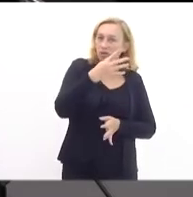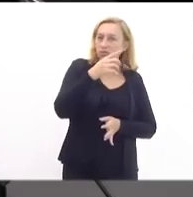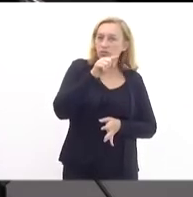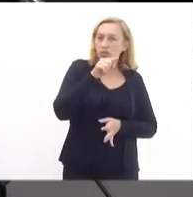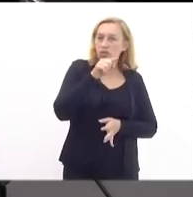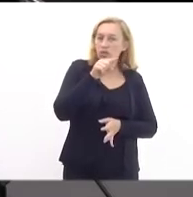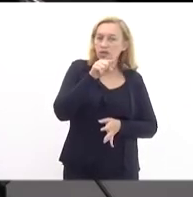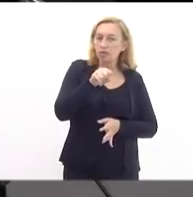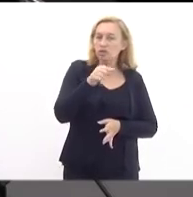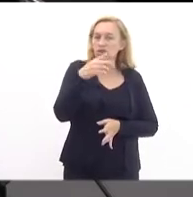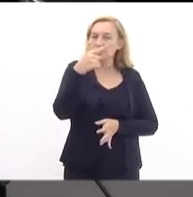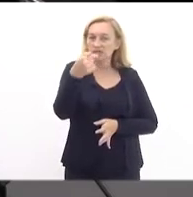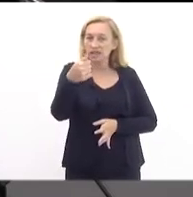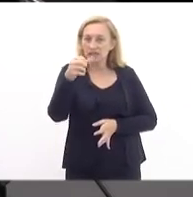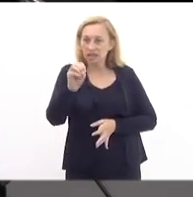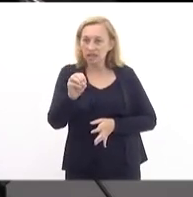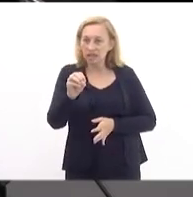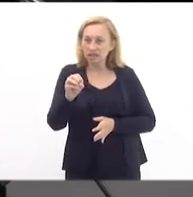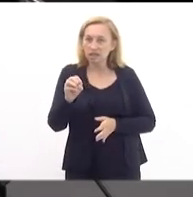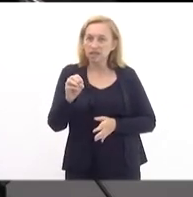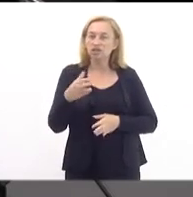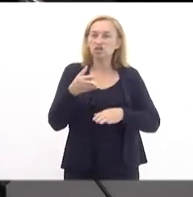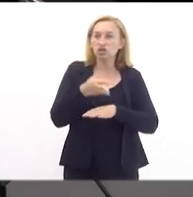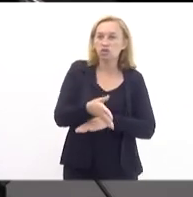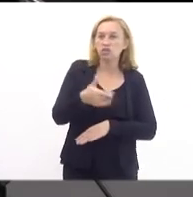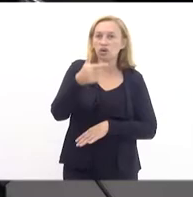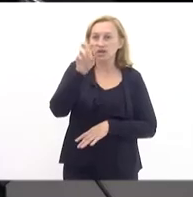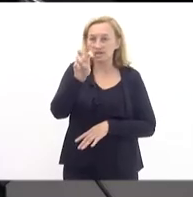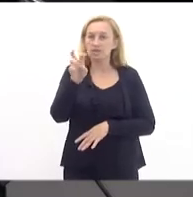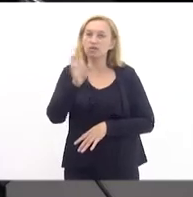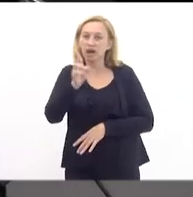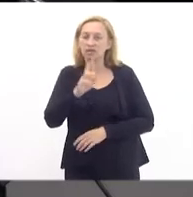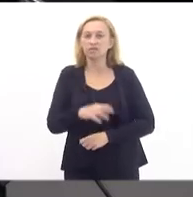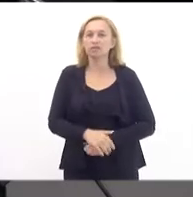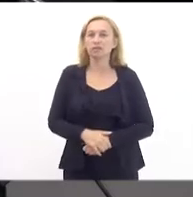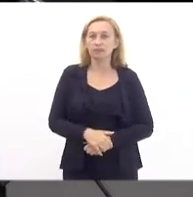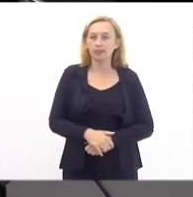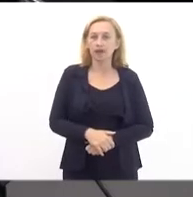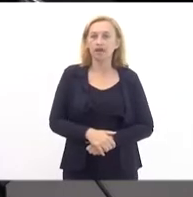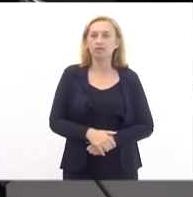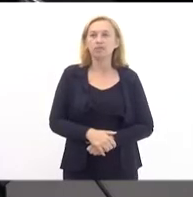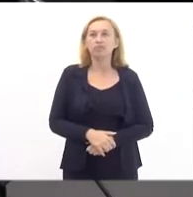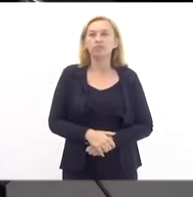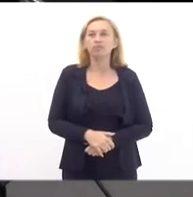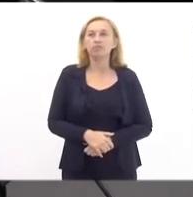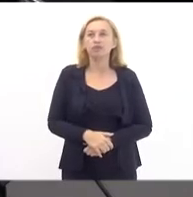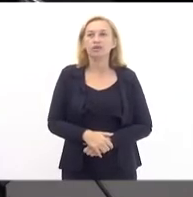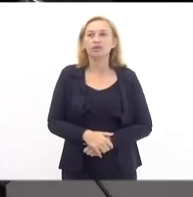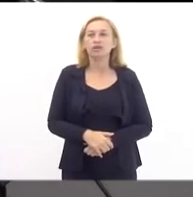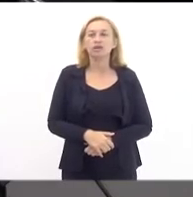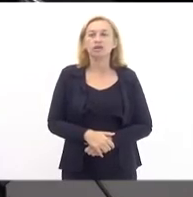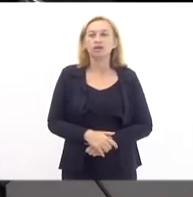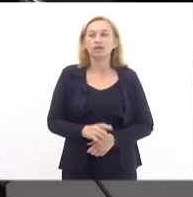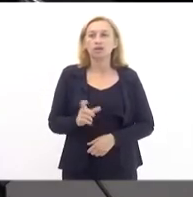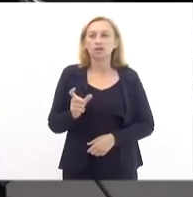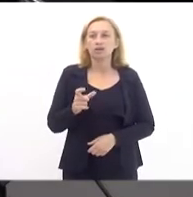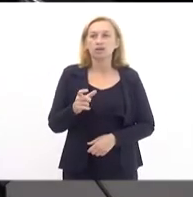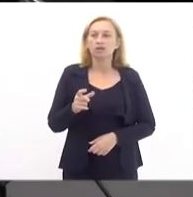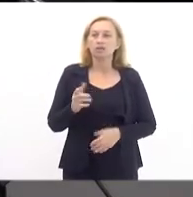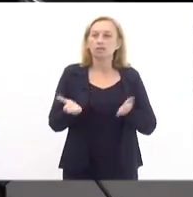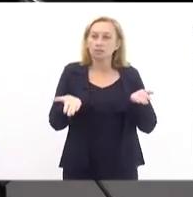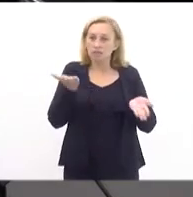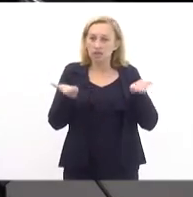No ajuste que fizemos pelo 11º aditivo, a tarifa ficou em R$ 5,00. Tá? A tarifa de bilheteria. Mas a tarifa de